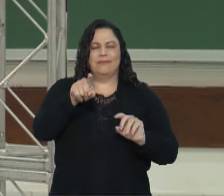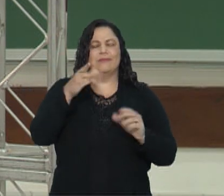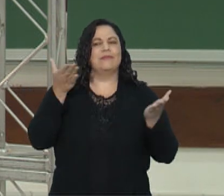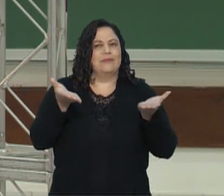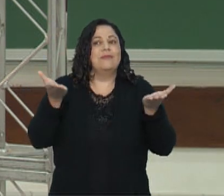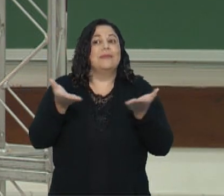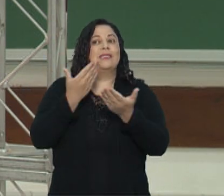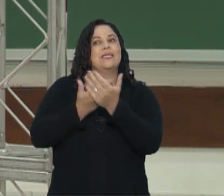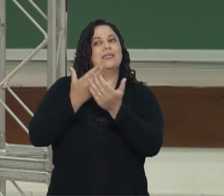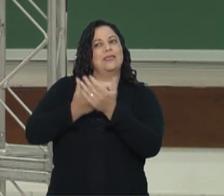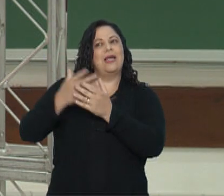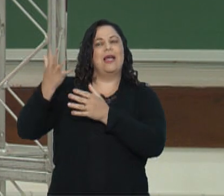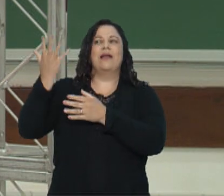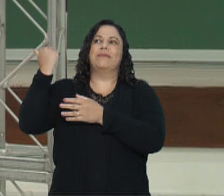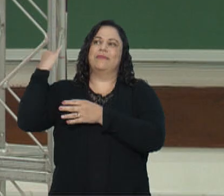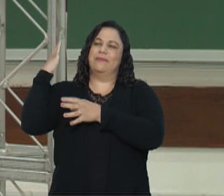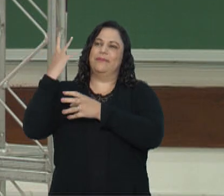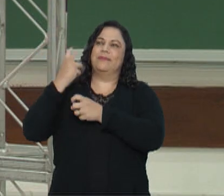estudaram, perfeito?